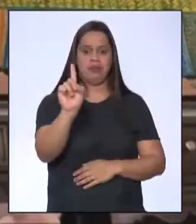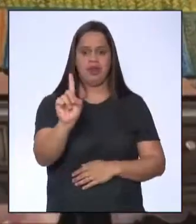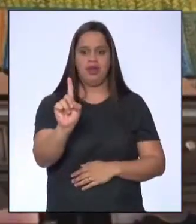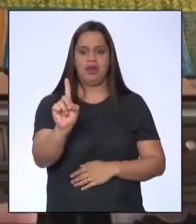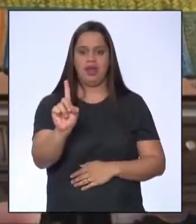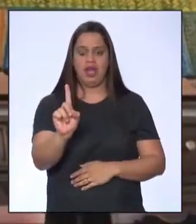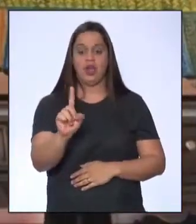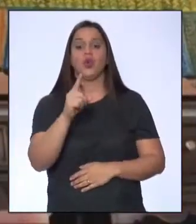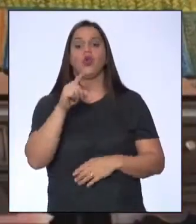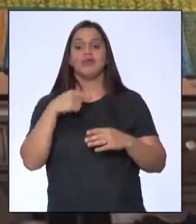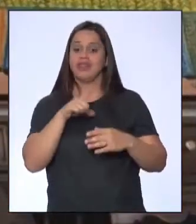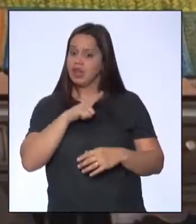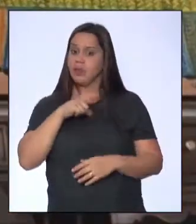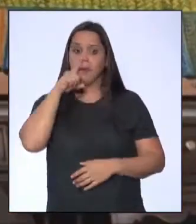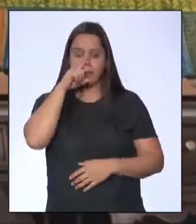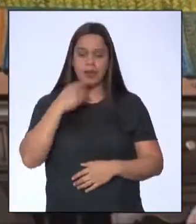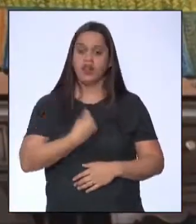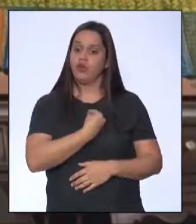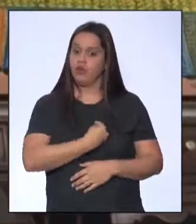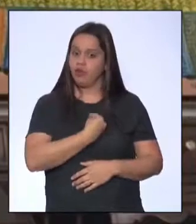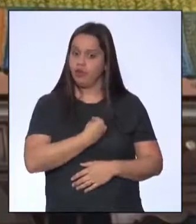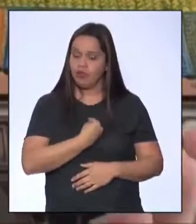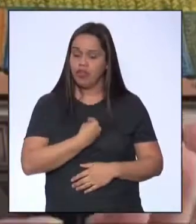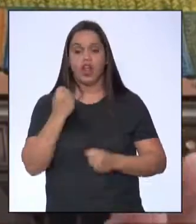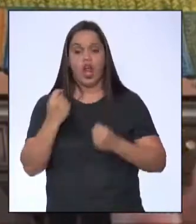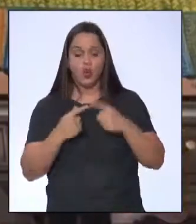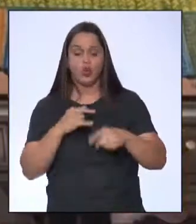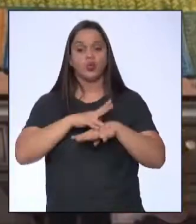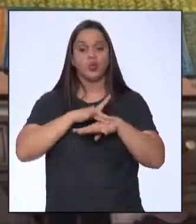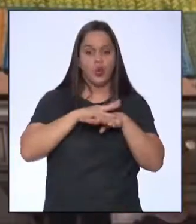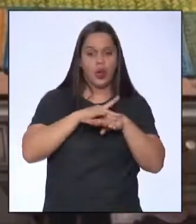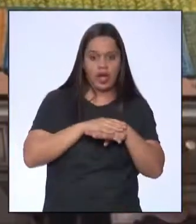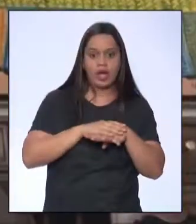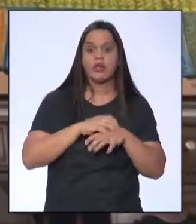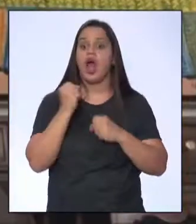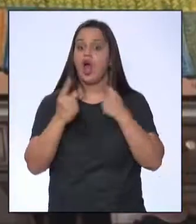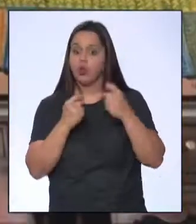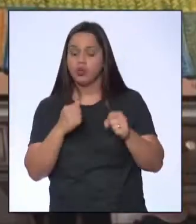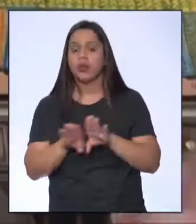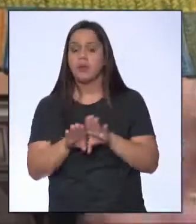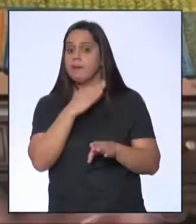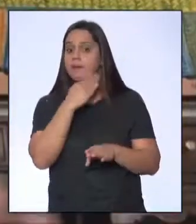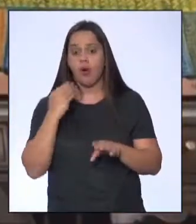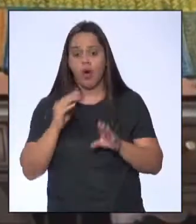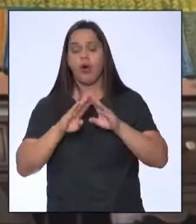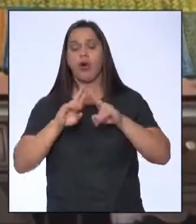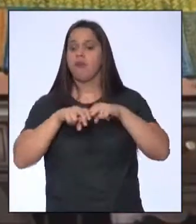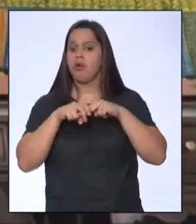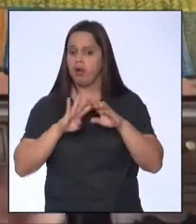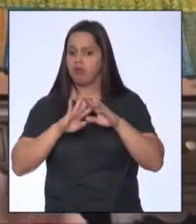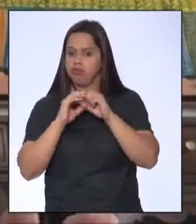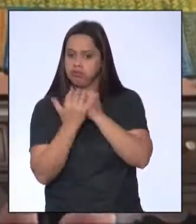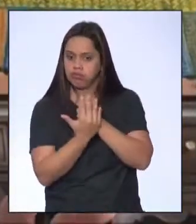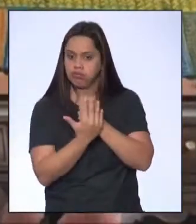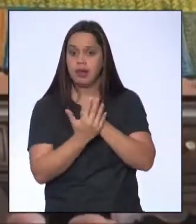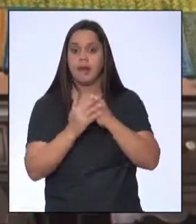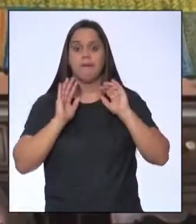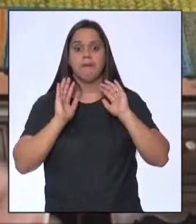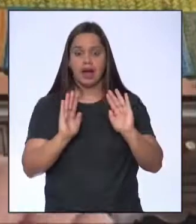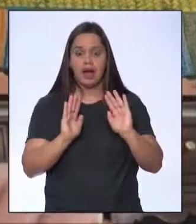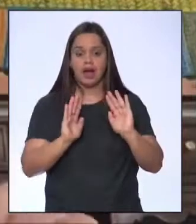se arriscando, alguns adoecendo, alguns morrendo, de fato, mas os professores